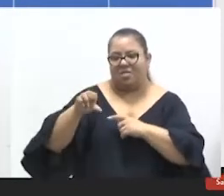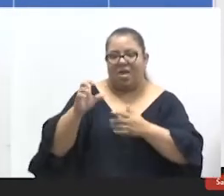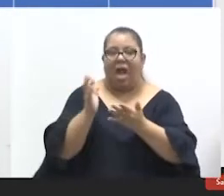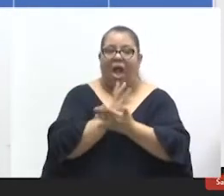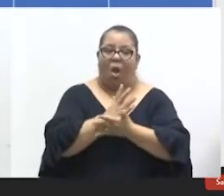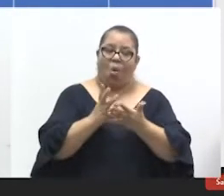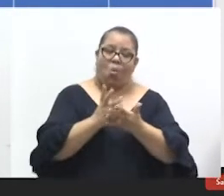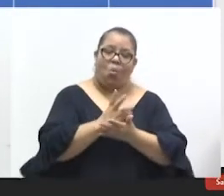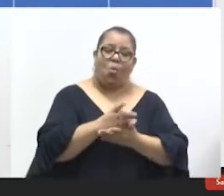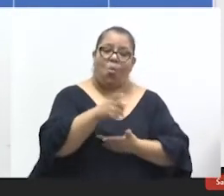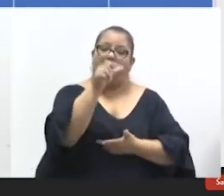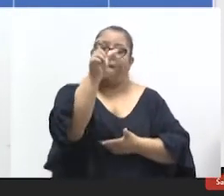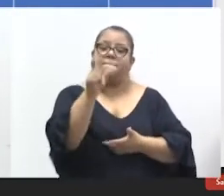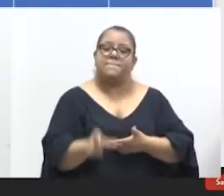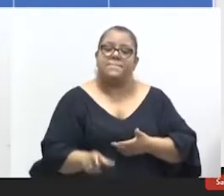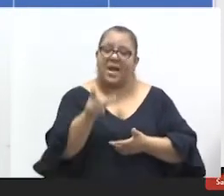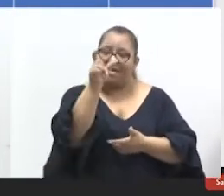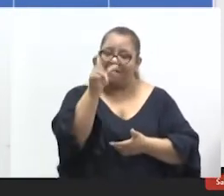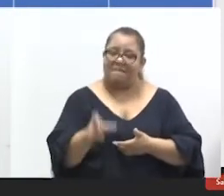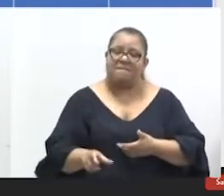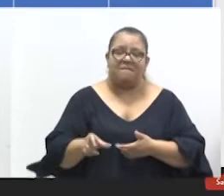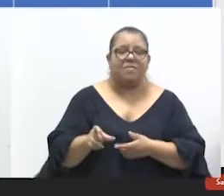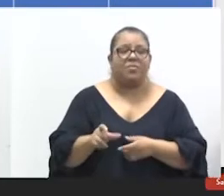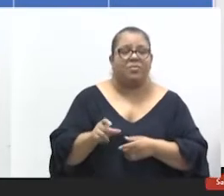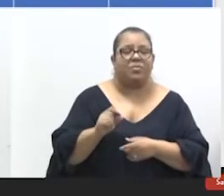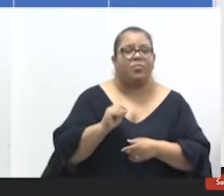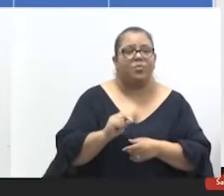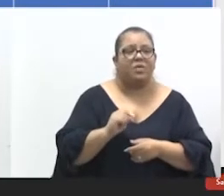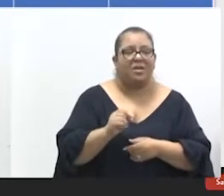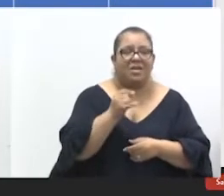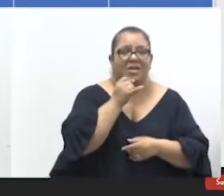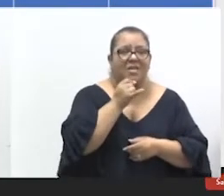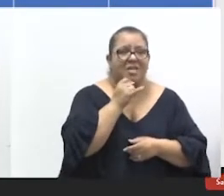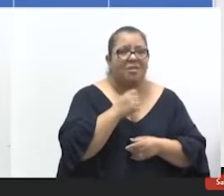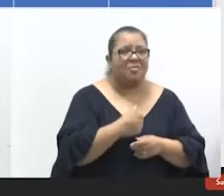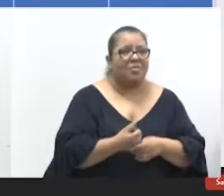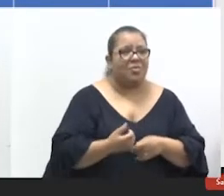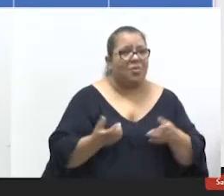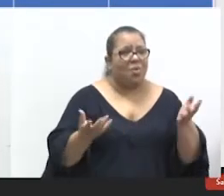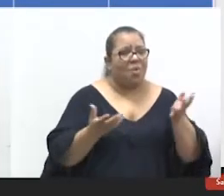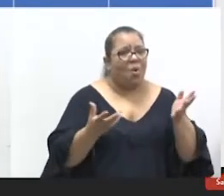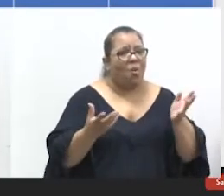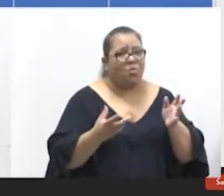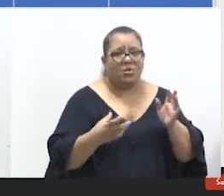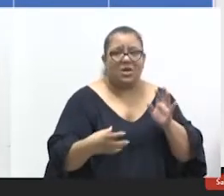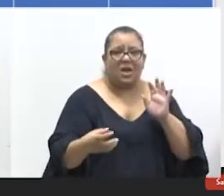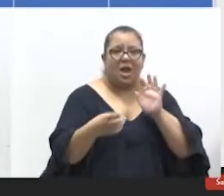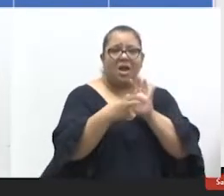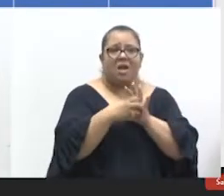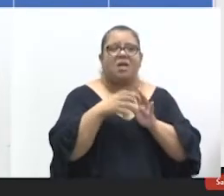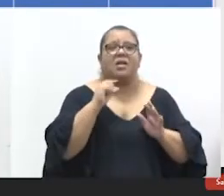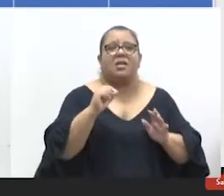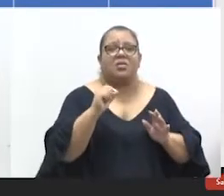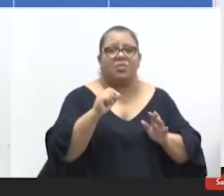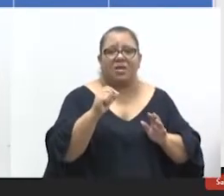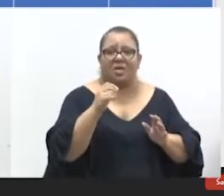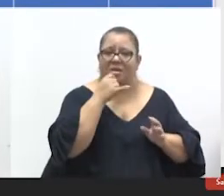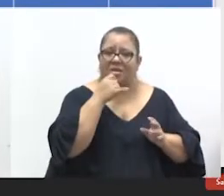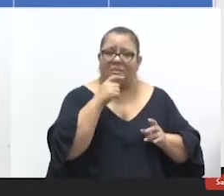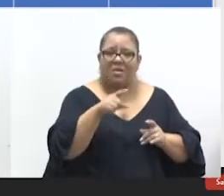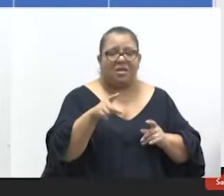perfil bem mais para oncologia pediátrica mesmo, pela característica dos tipos de cânceres e sua maior